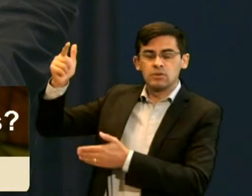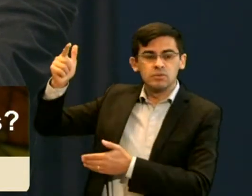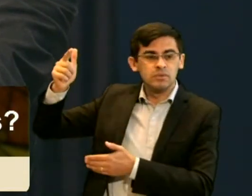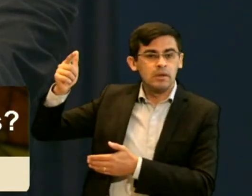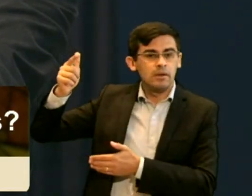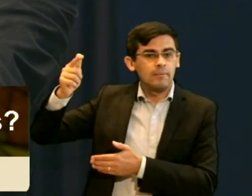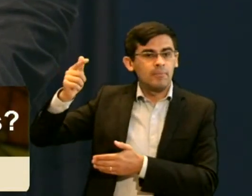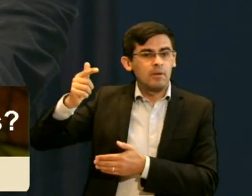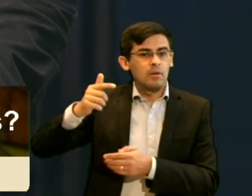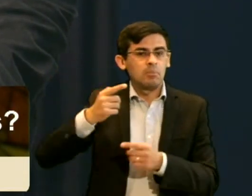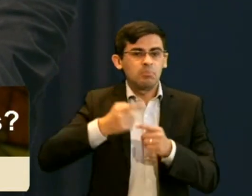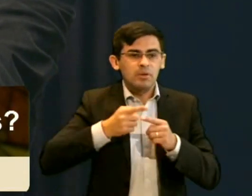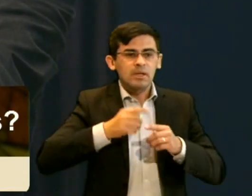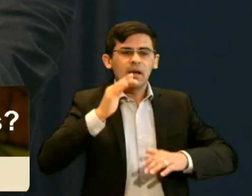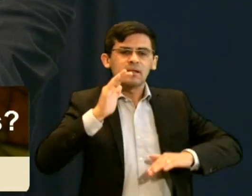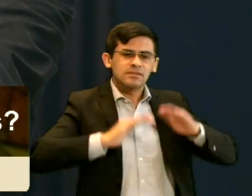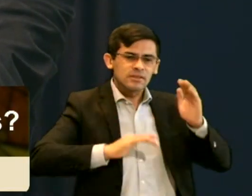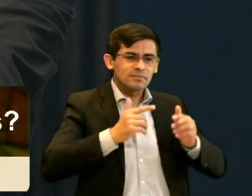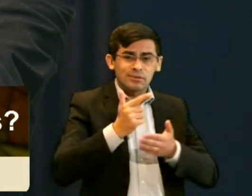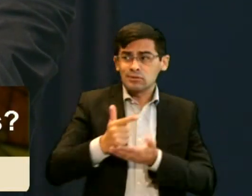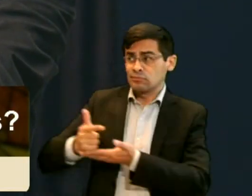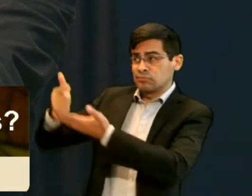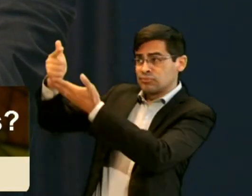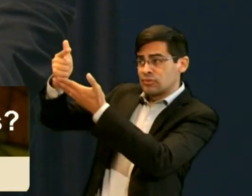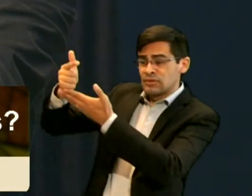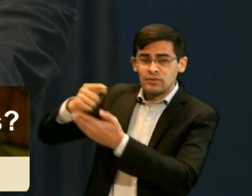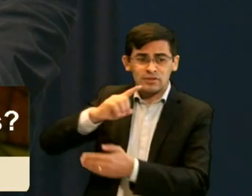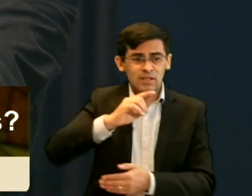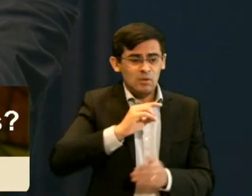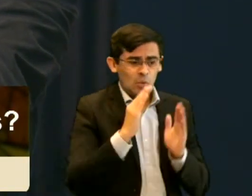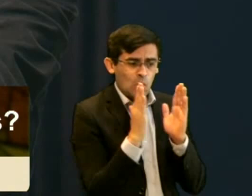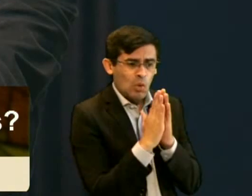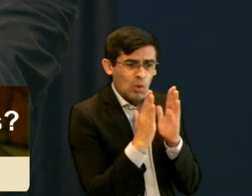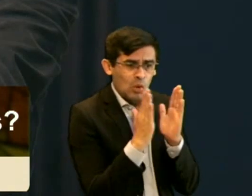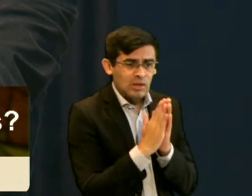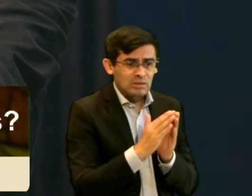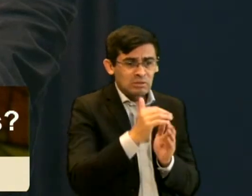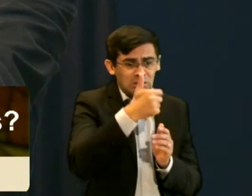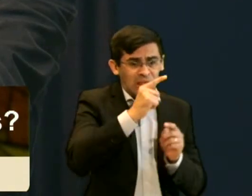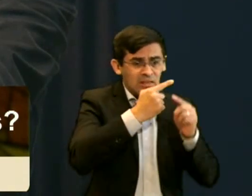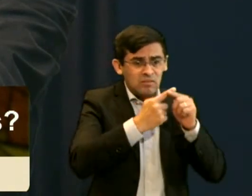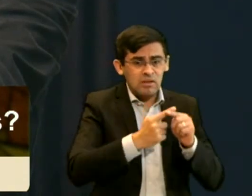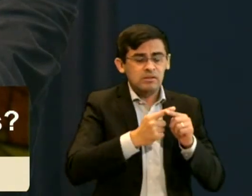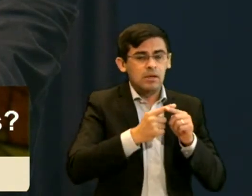Você não entregou porque você fica orando todo dia, 10 vezes pelo mesmo problema, você não entregou.